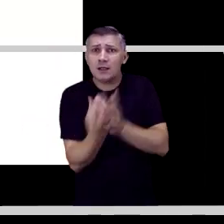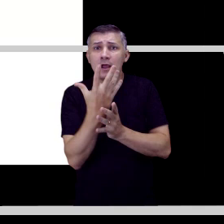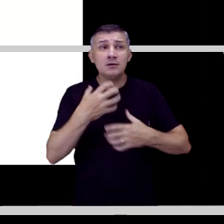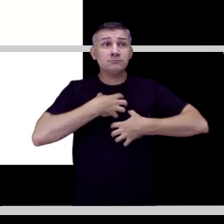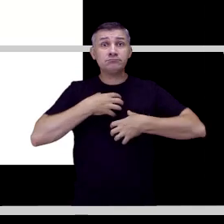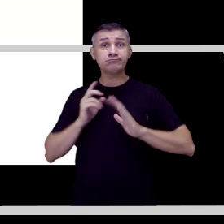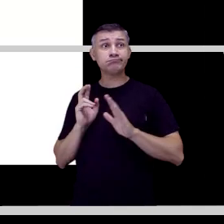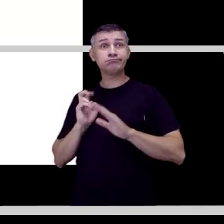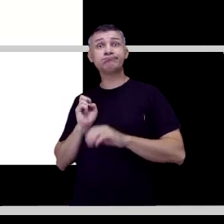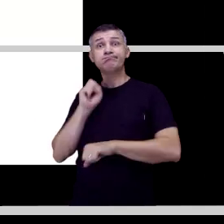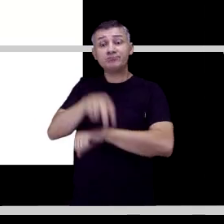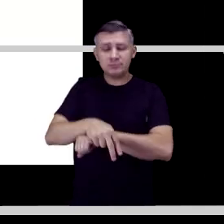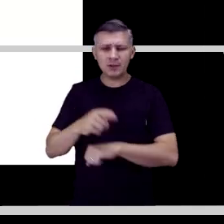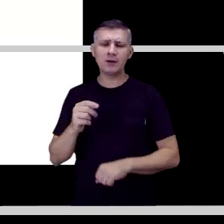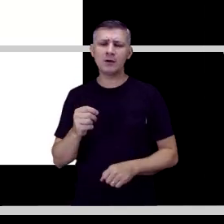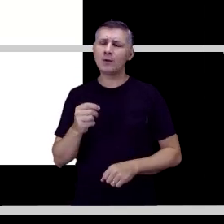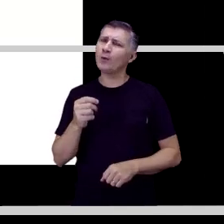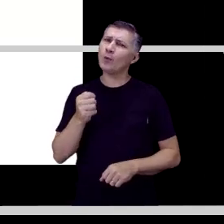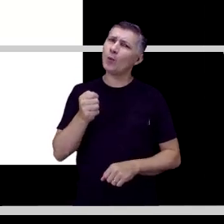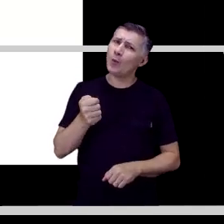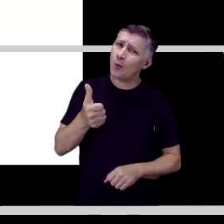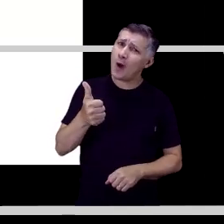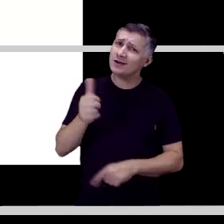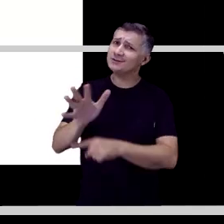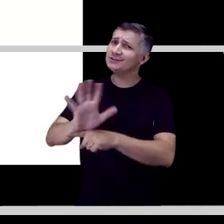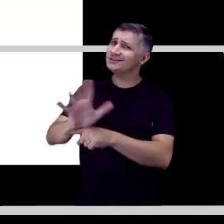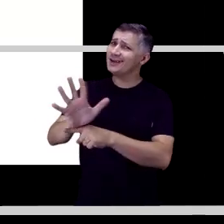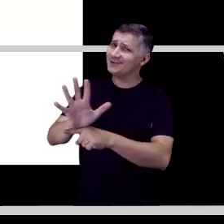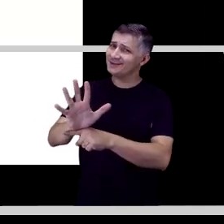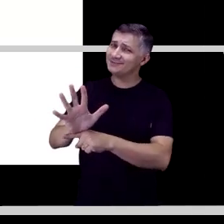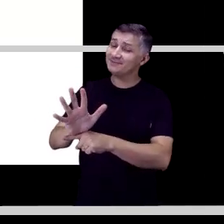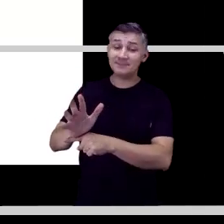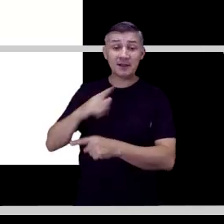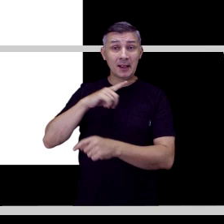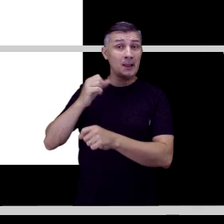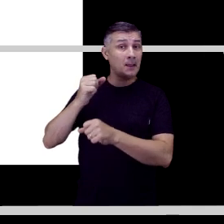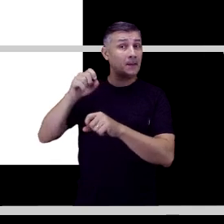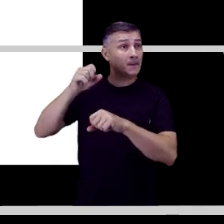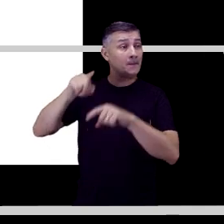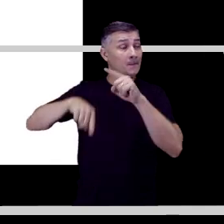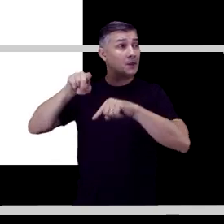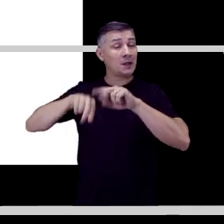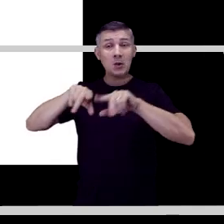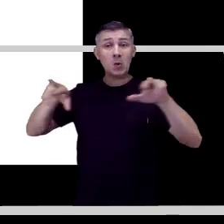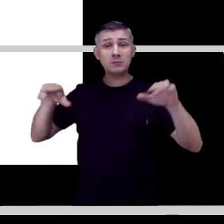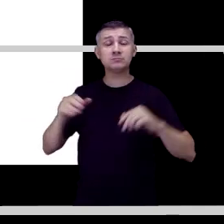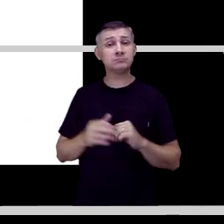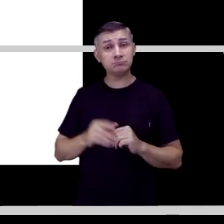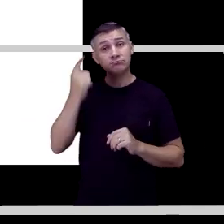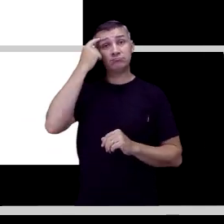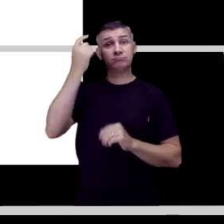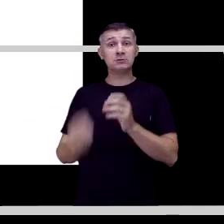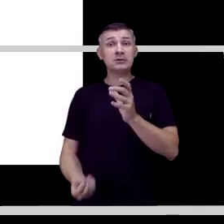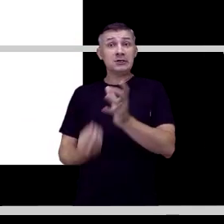criar uma imersão, né? São quase cinemas, como os artistas chamam, então são obras